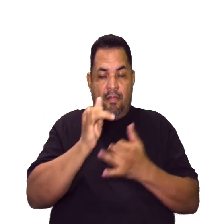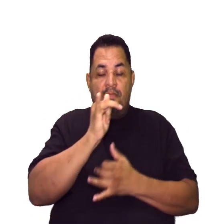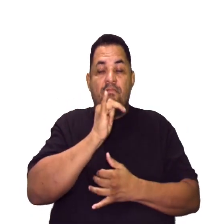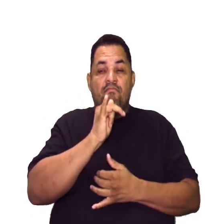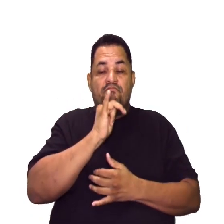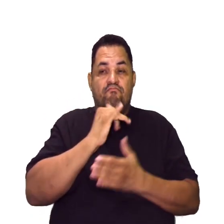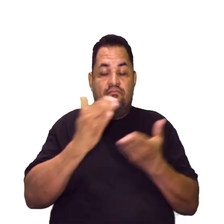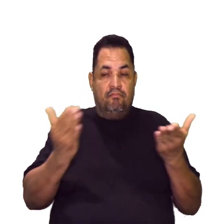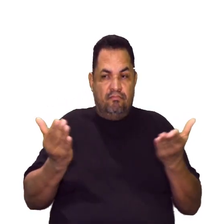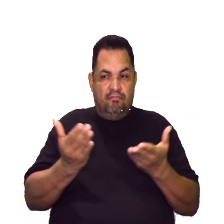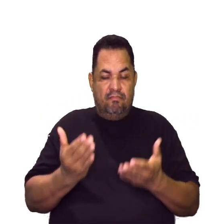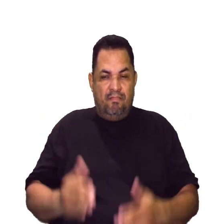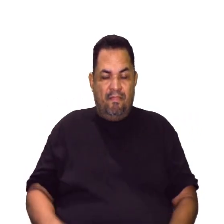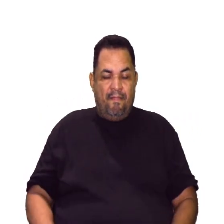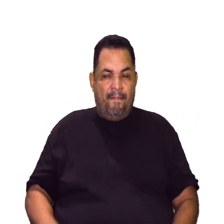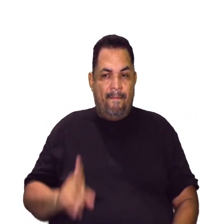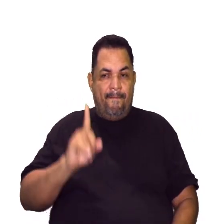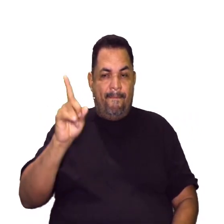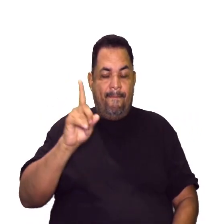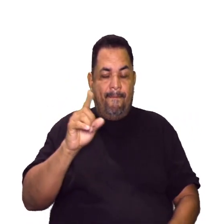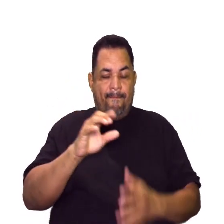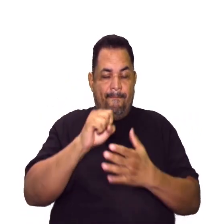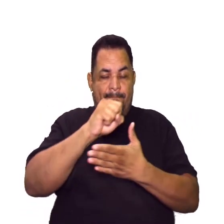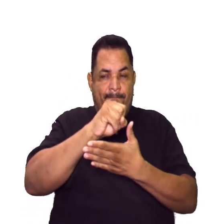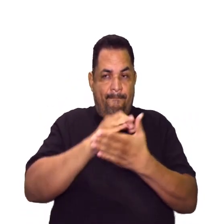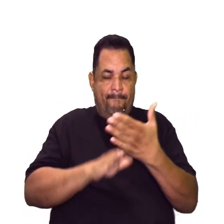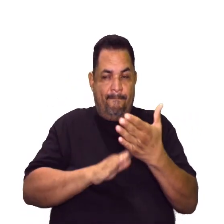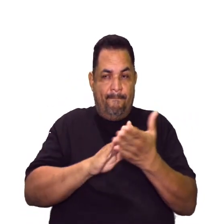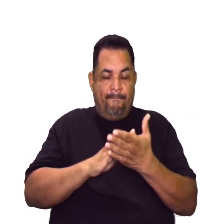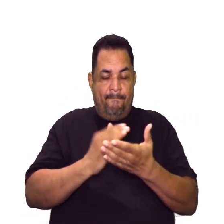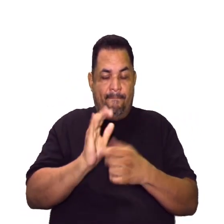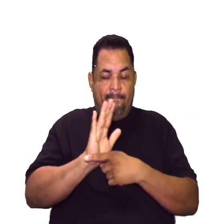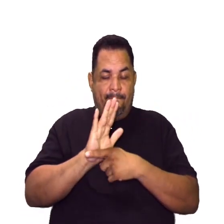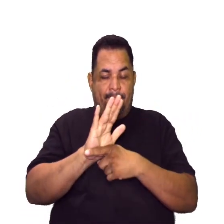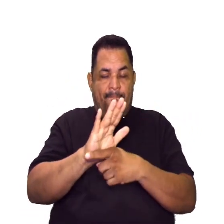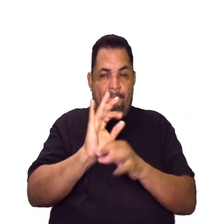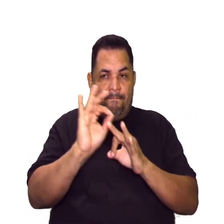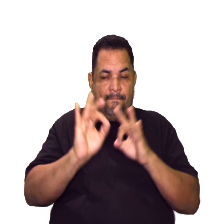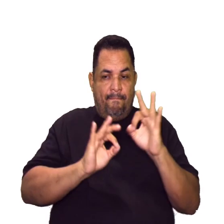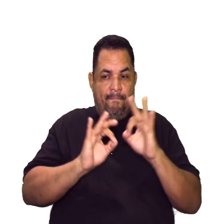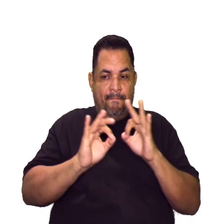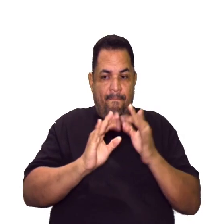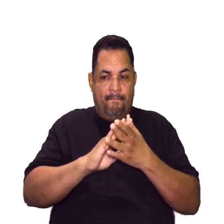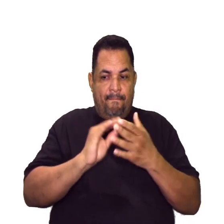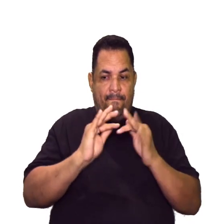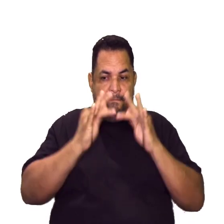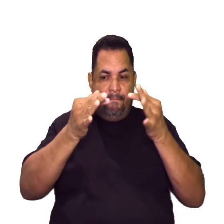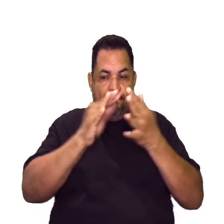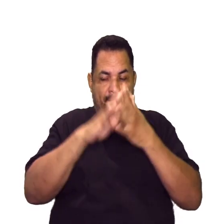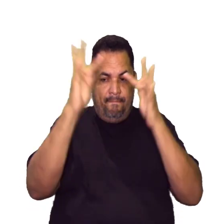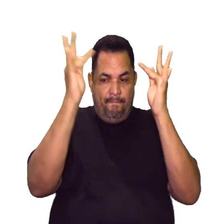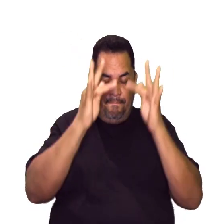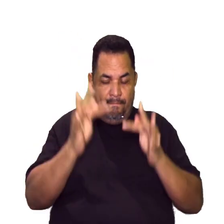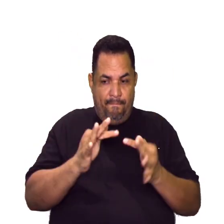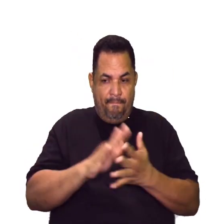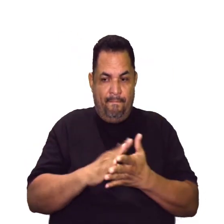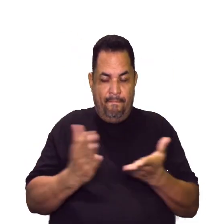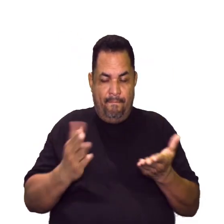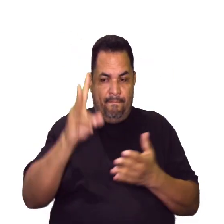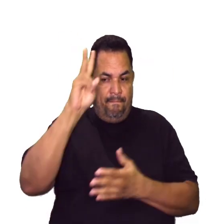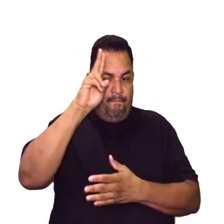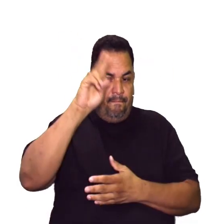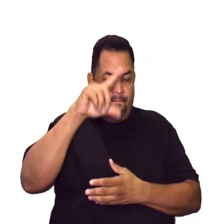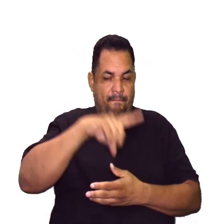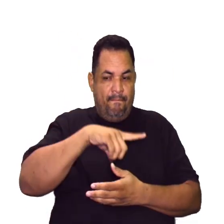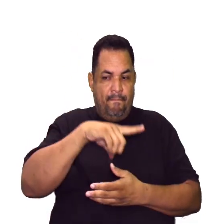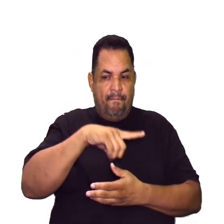exemplo aqui, lá na sua atividade, vai ajudar você a ter um final feliz. Lembrando que